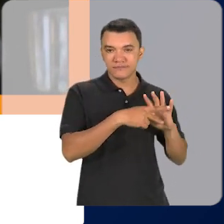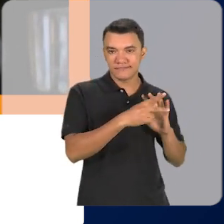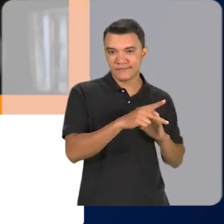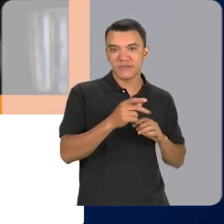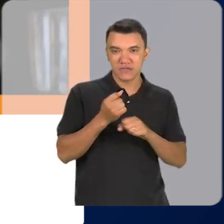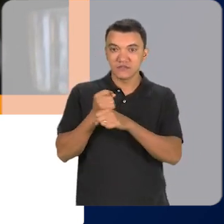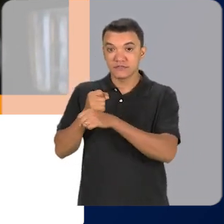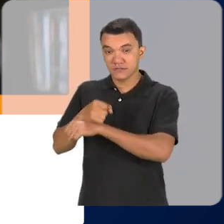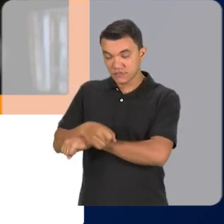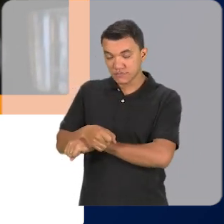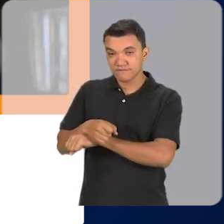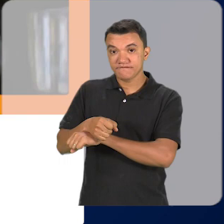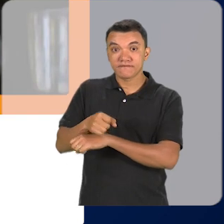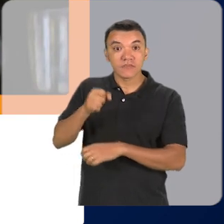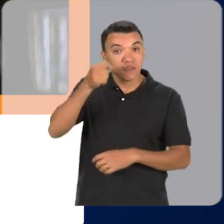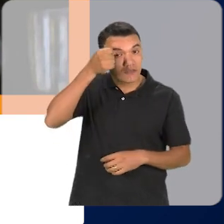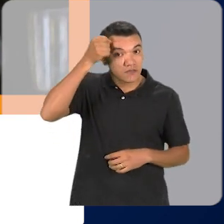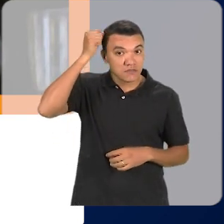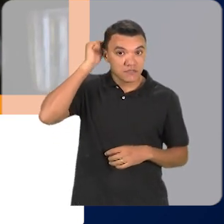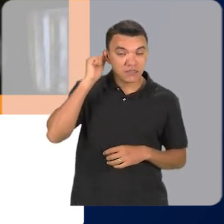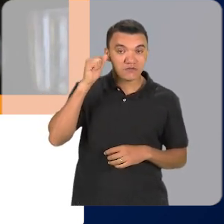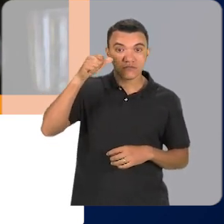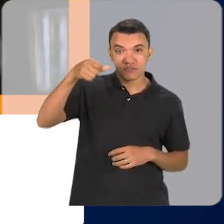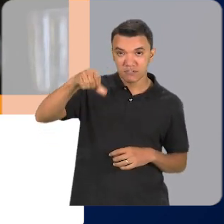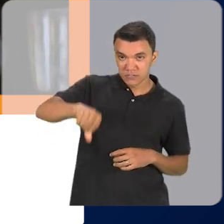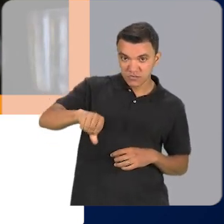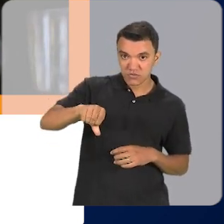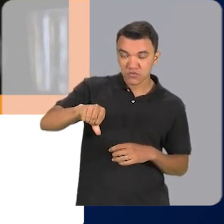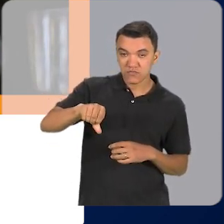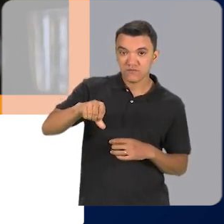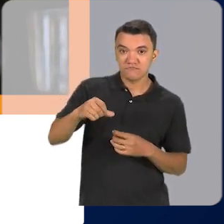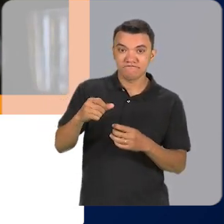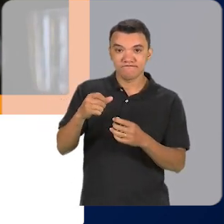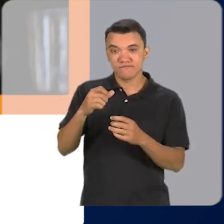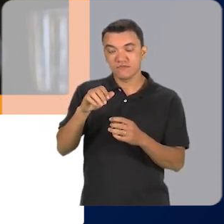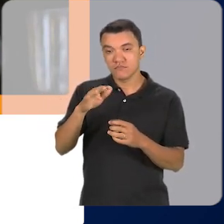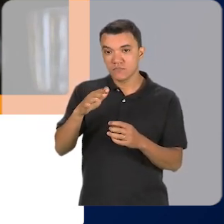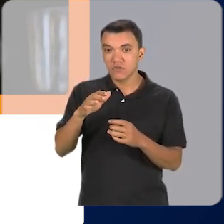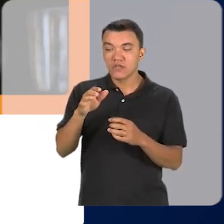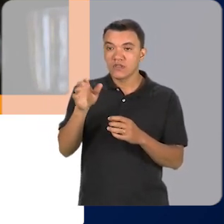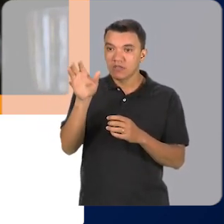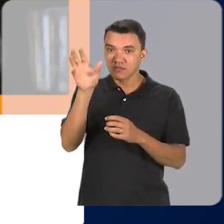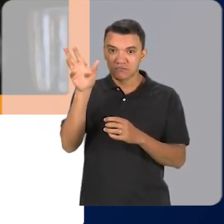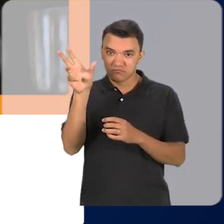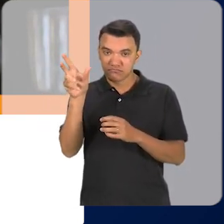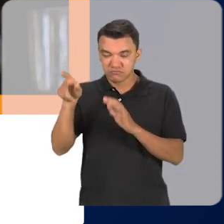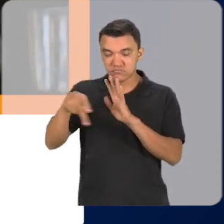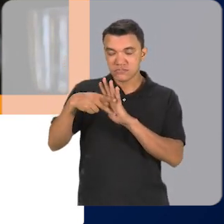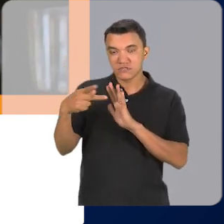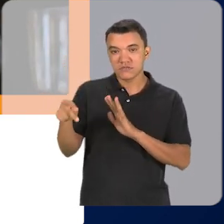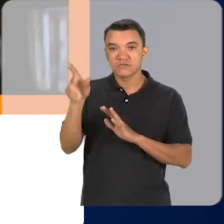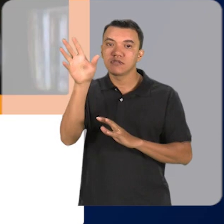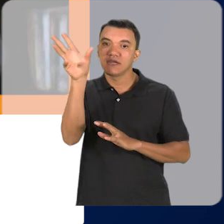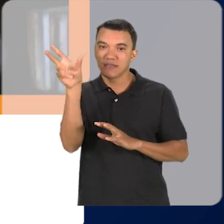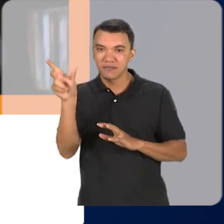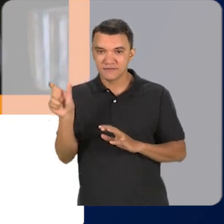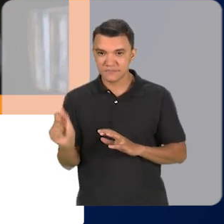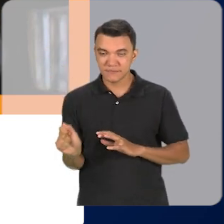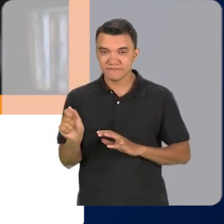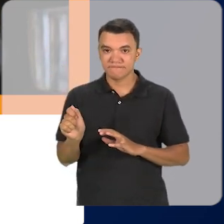século XIX, a maioria desses escravos era composto de africanos, né? De